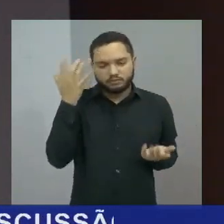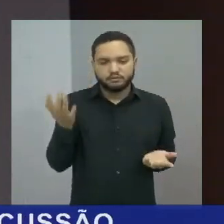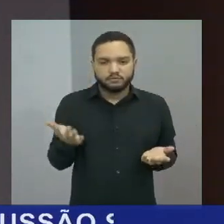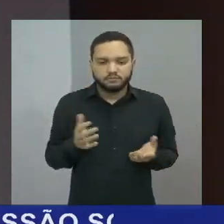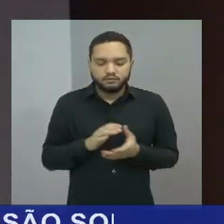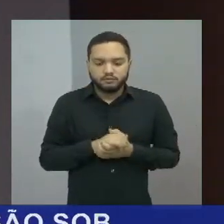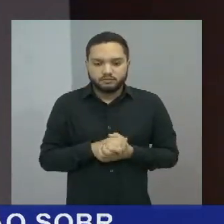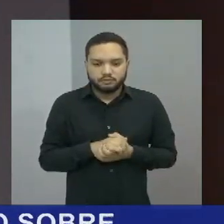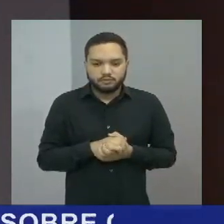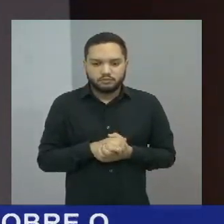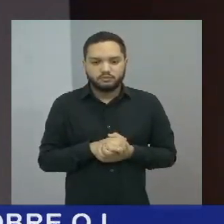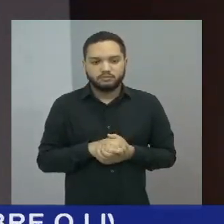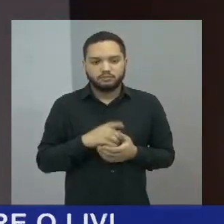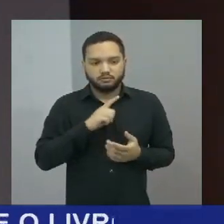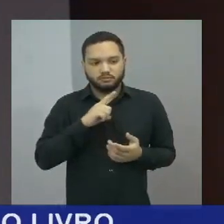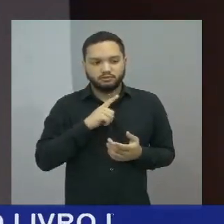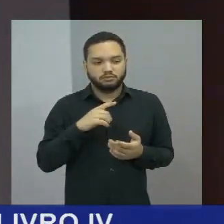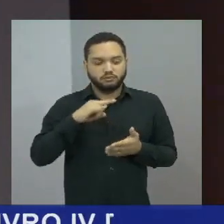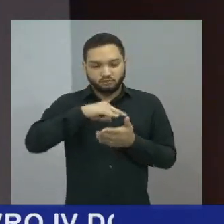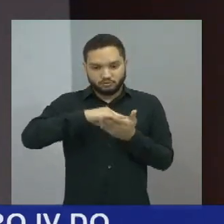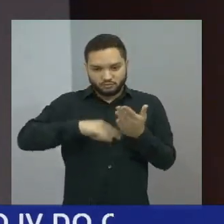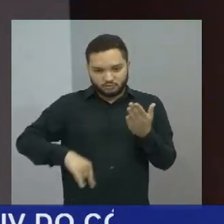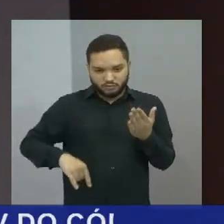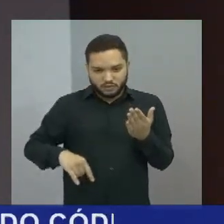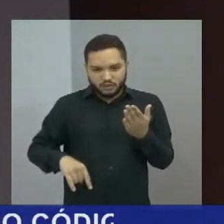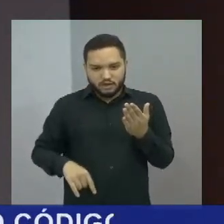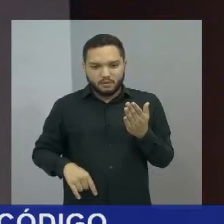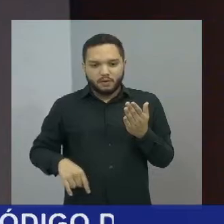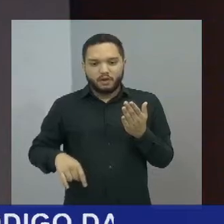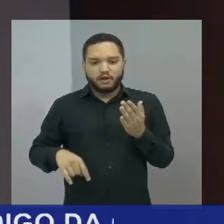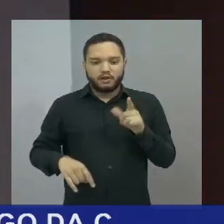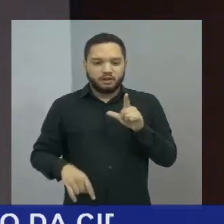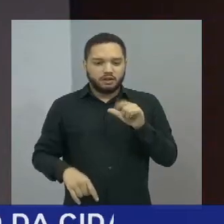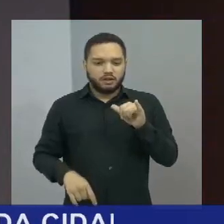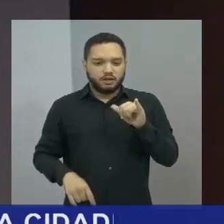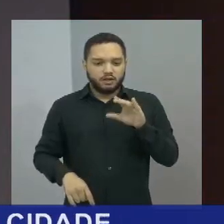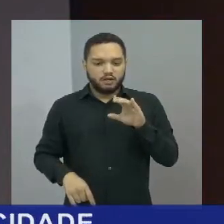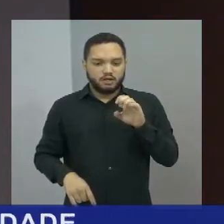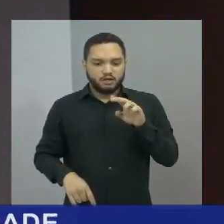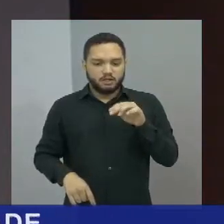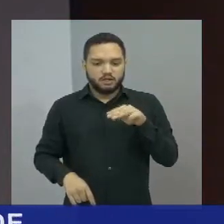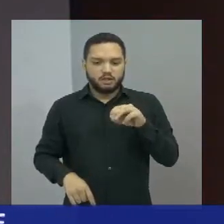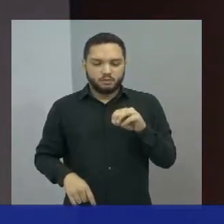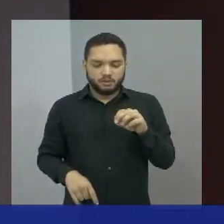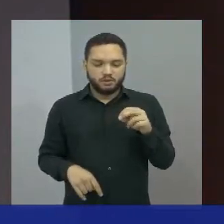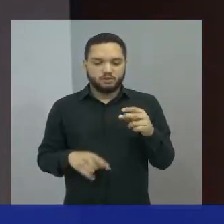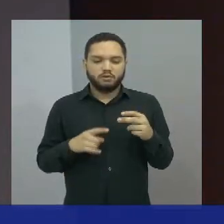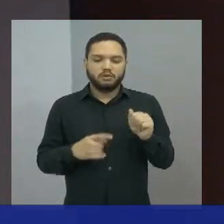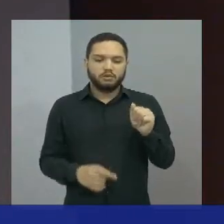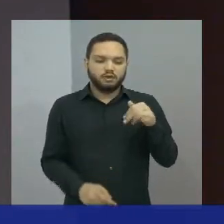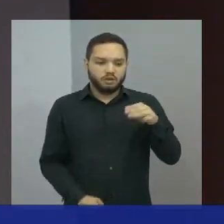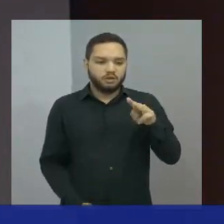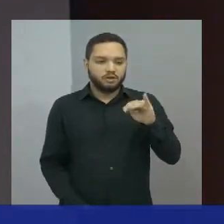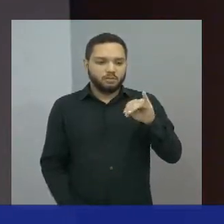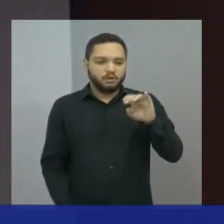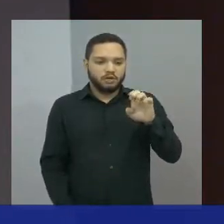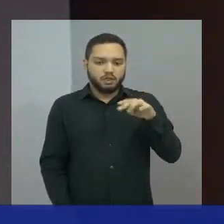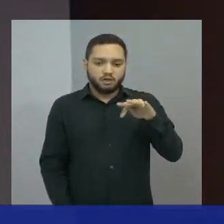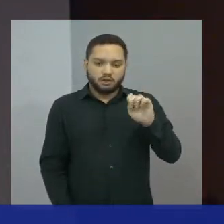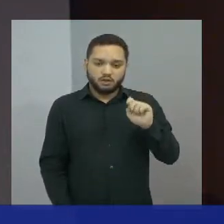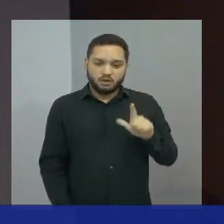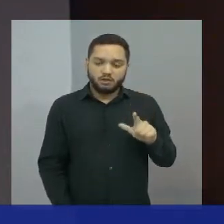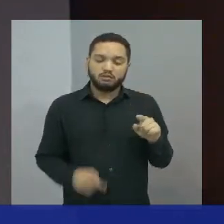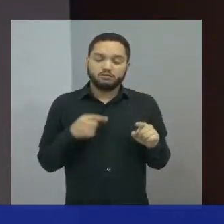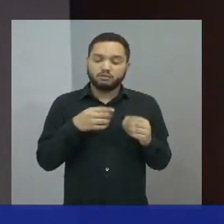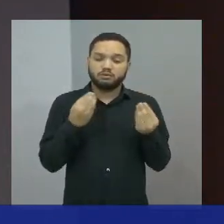essa. Quando nós temos o licenciamento ambiental, a utilidade, a necessidade do licenciamento ambiental é essa, é